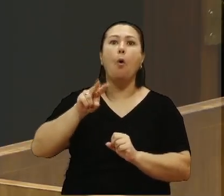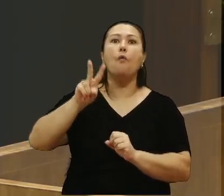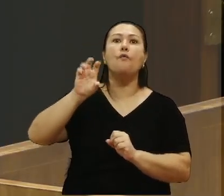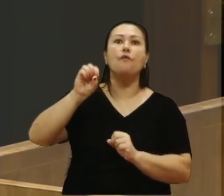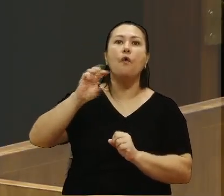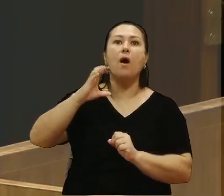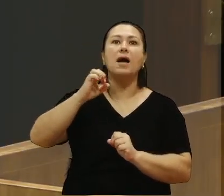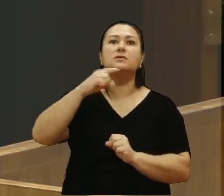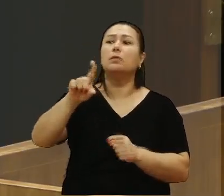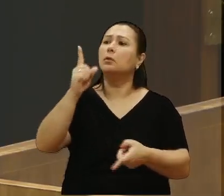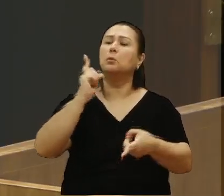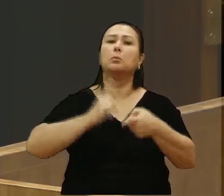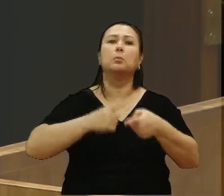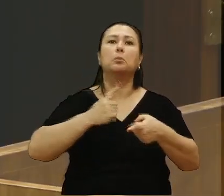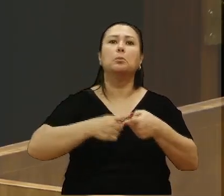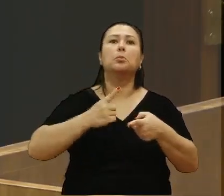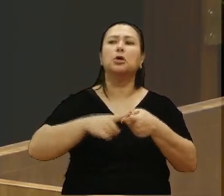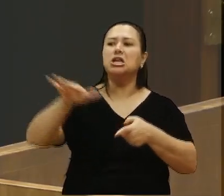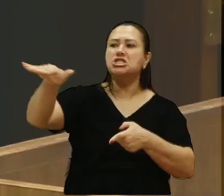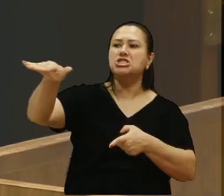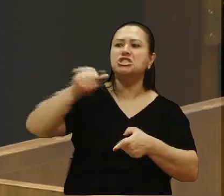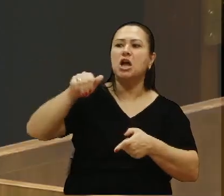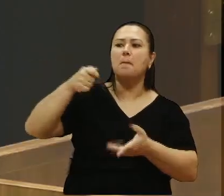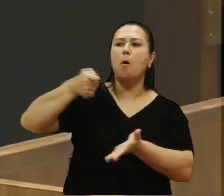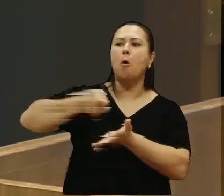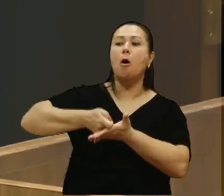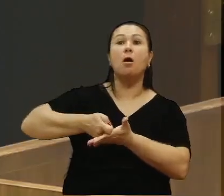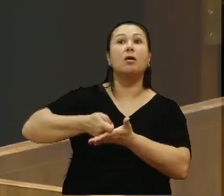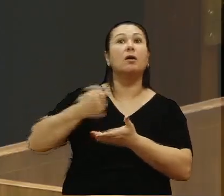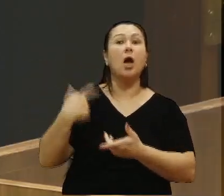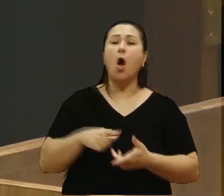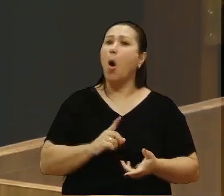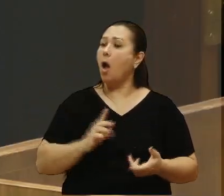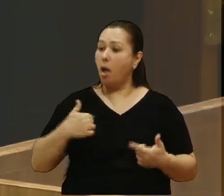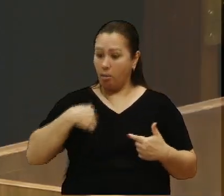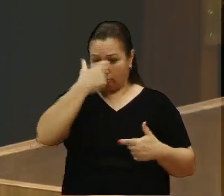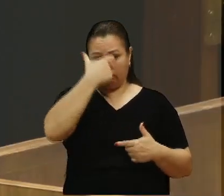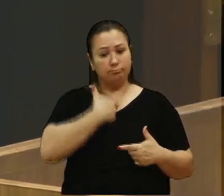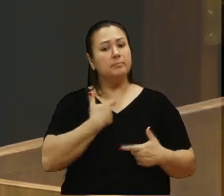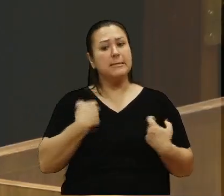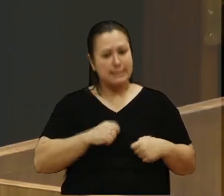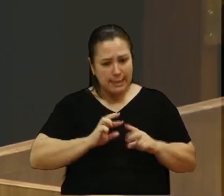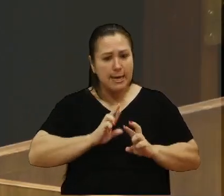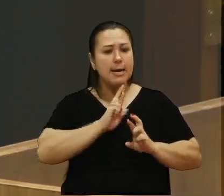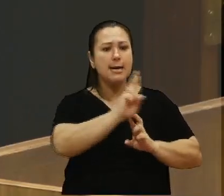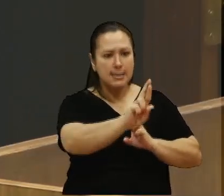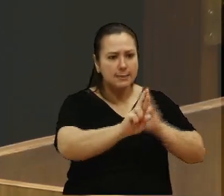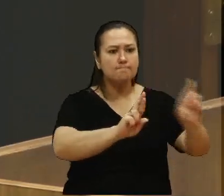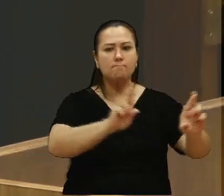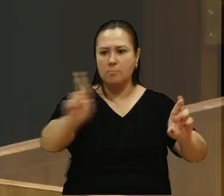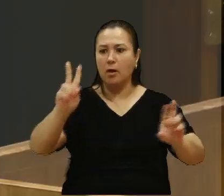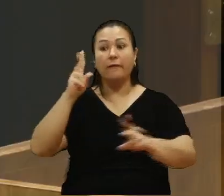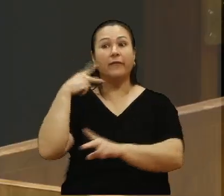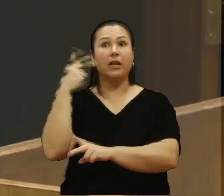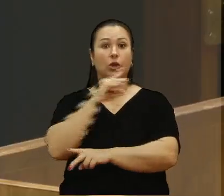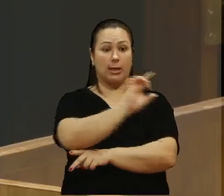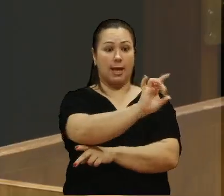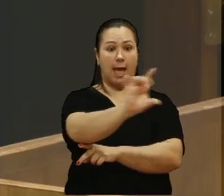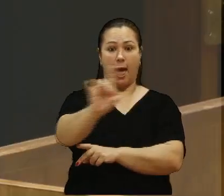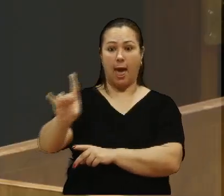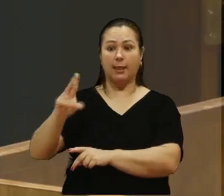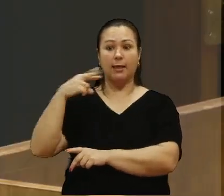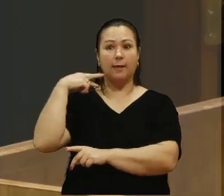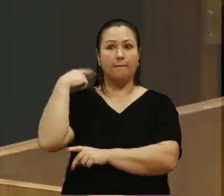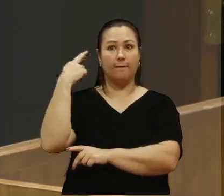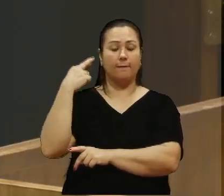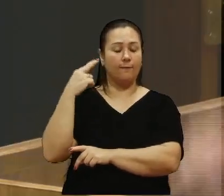por que convocados? Porque se forem convocados, têm a obrigação de responder os vereadores. Cada vereador tem 5